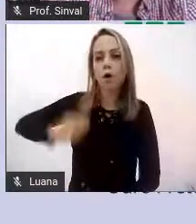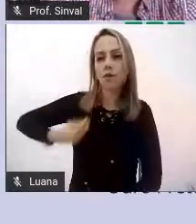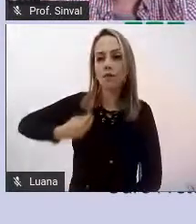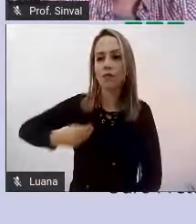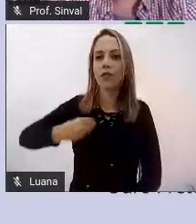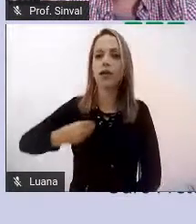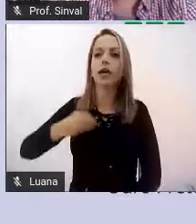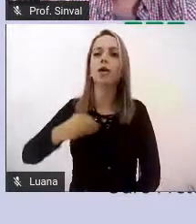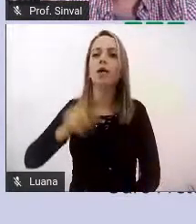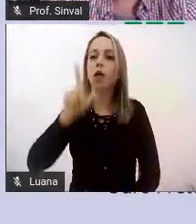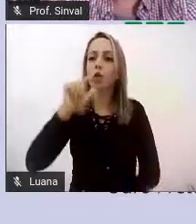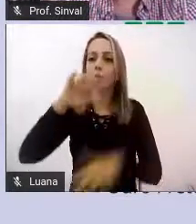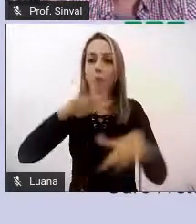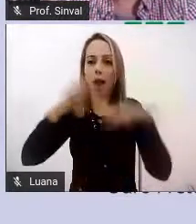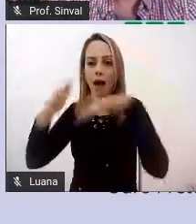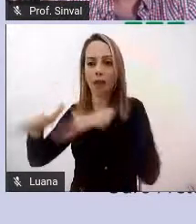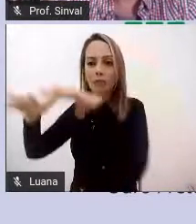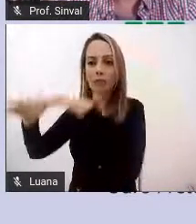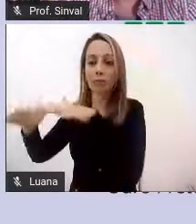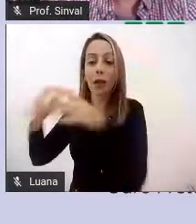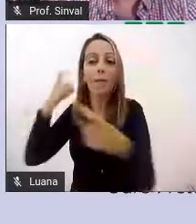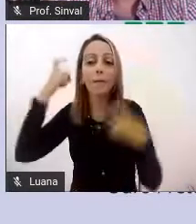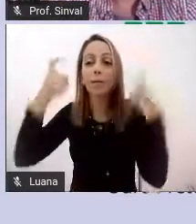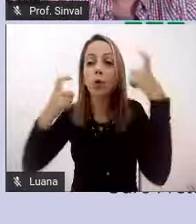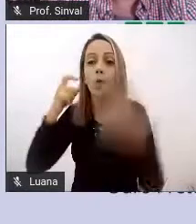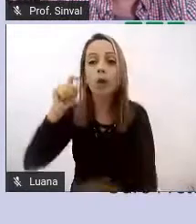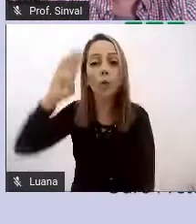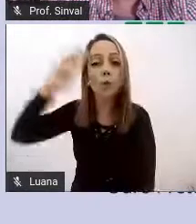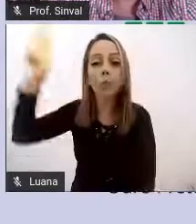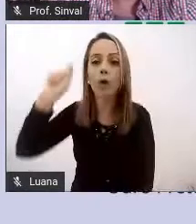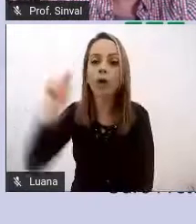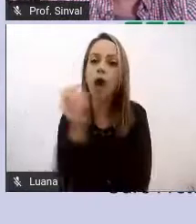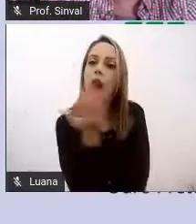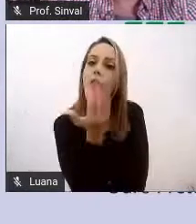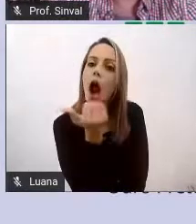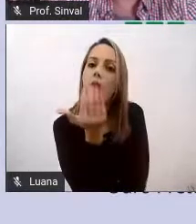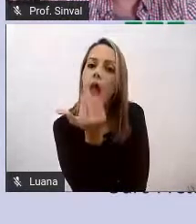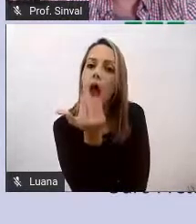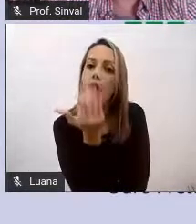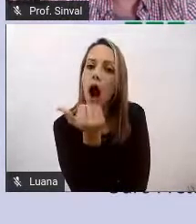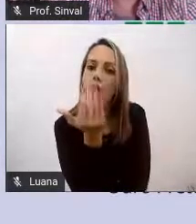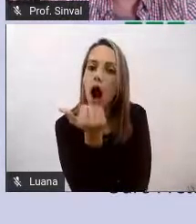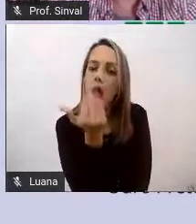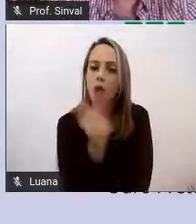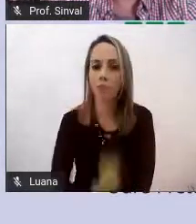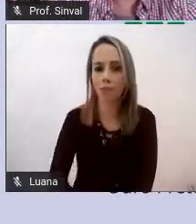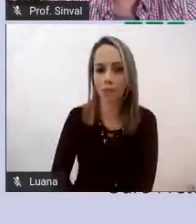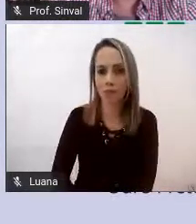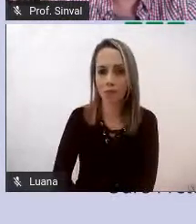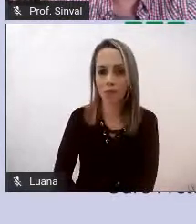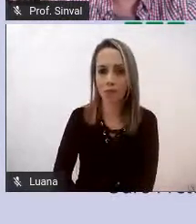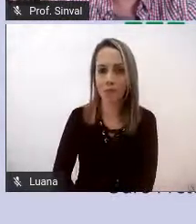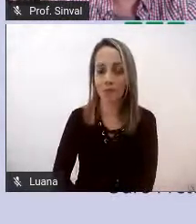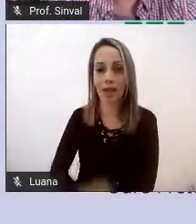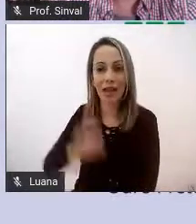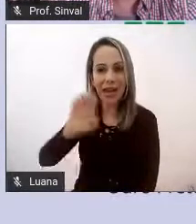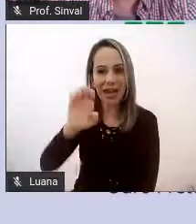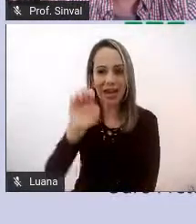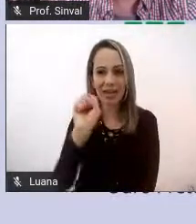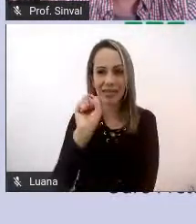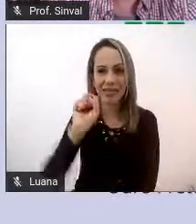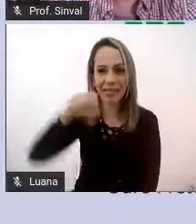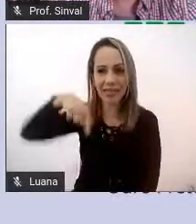preocupações delas era a alimentação. Só para vocês terem uma ideia, essa esquadra era formada por